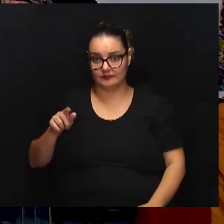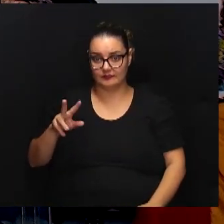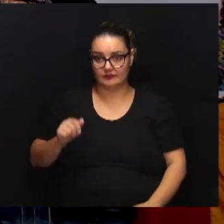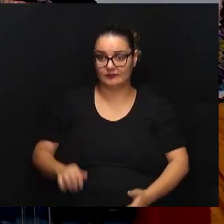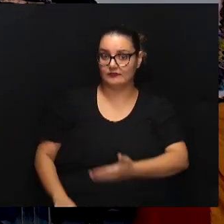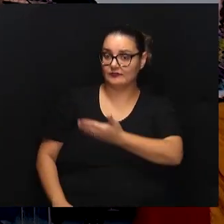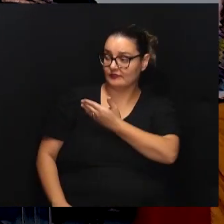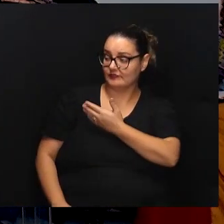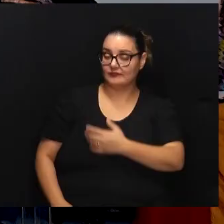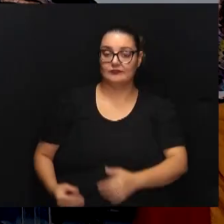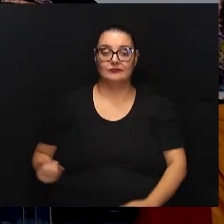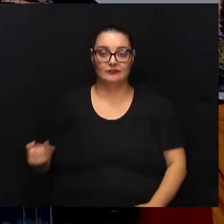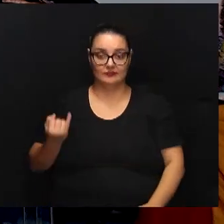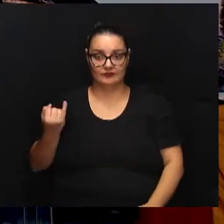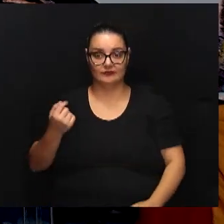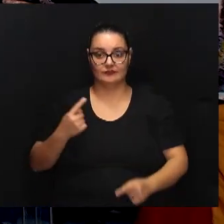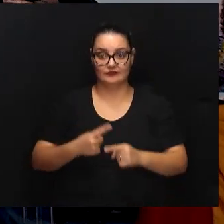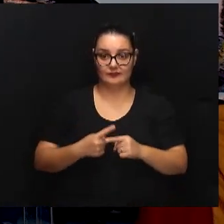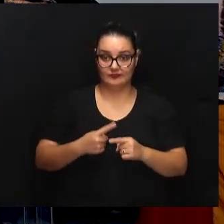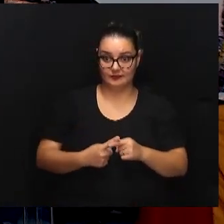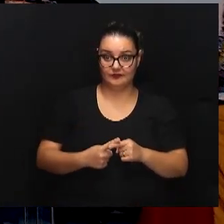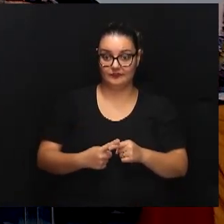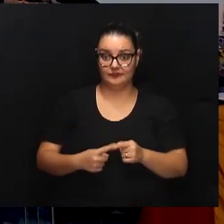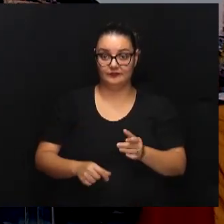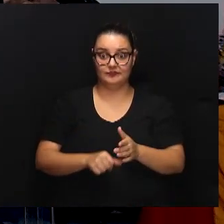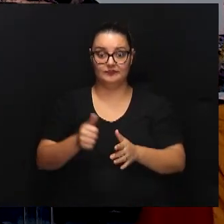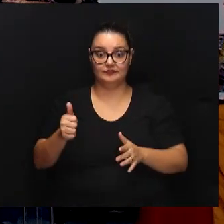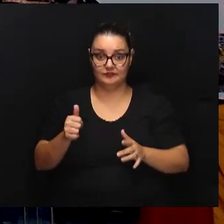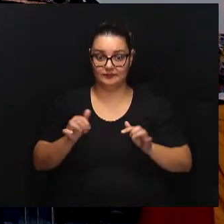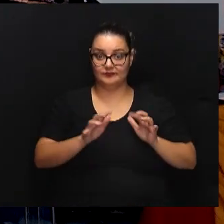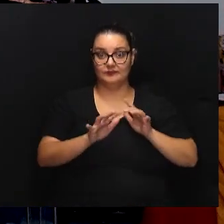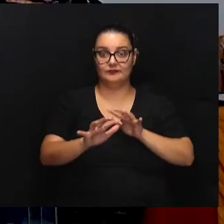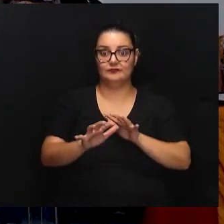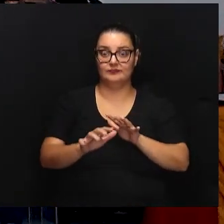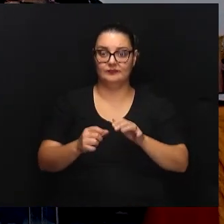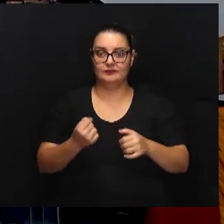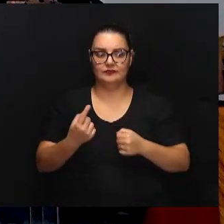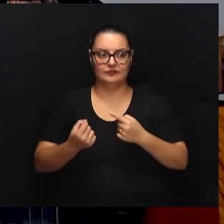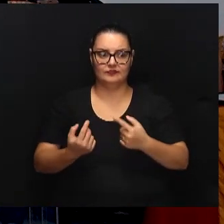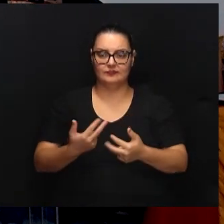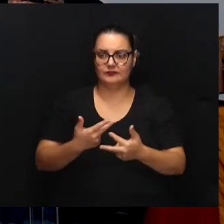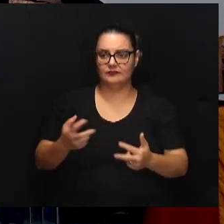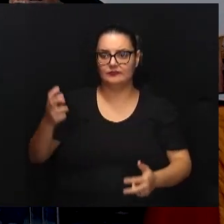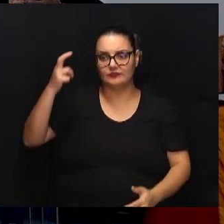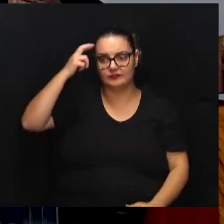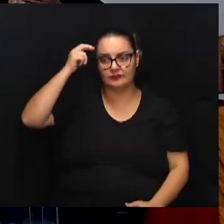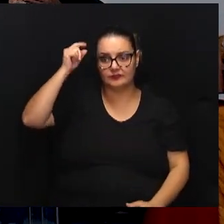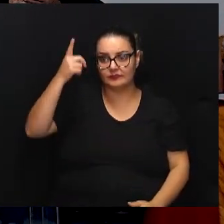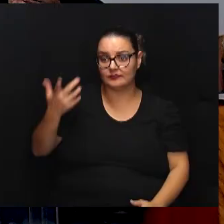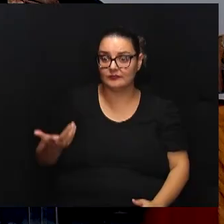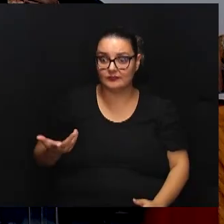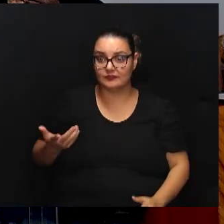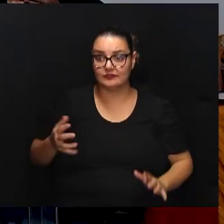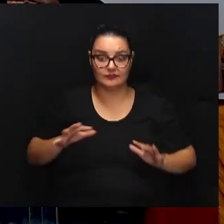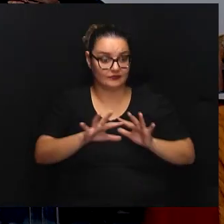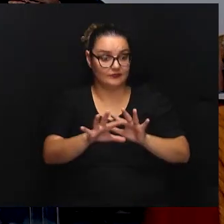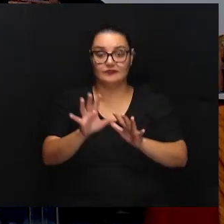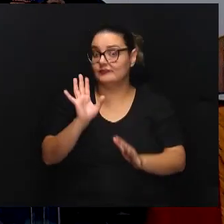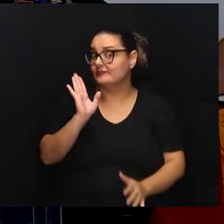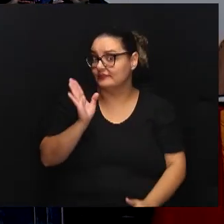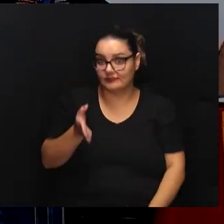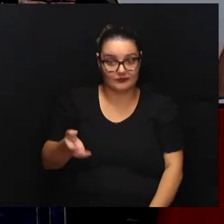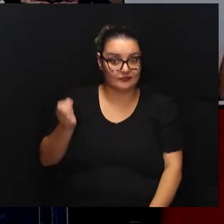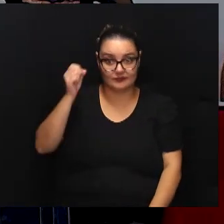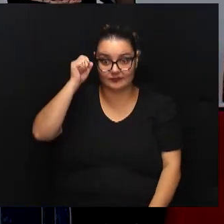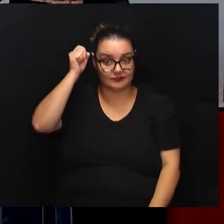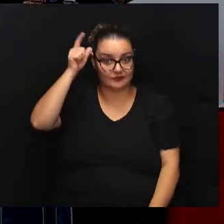de Jaguara. Essas imagens aí são interessantes, porque, assim, a primeira parada, vai ter alguma coisa cultural? Cara,